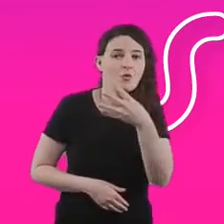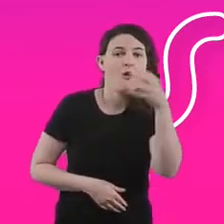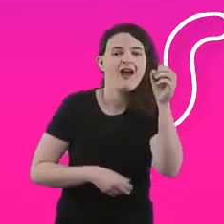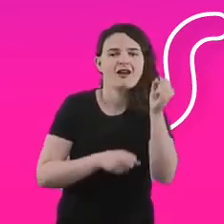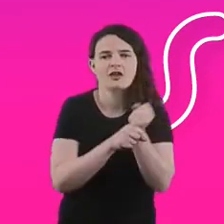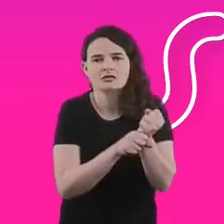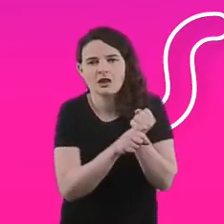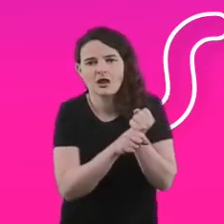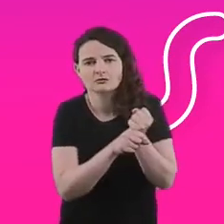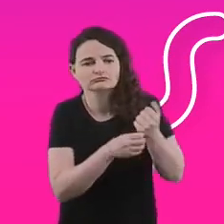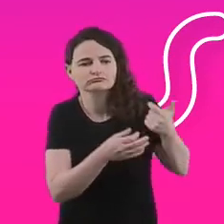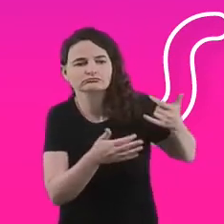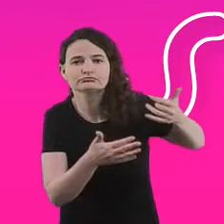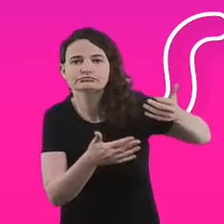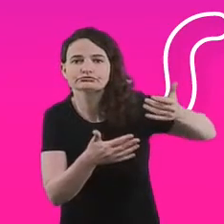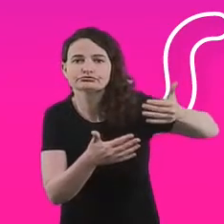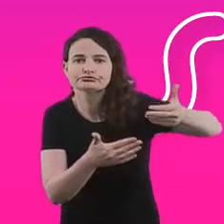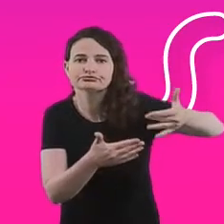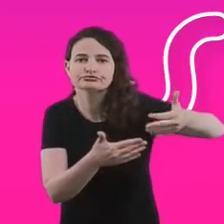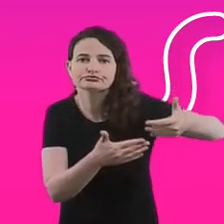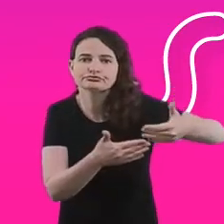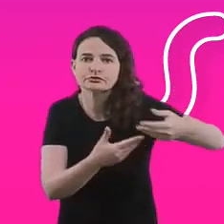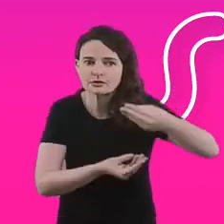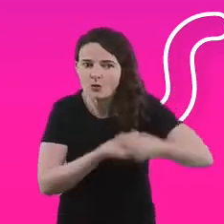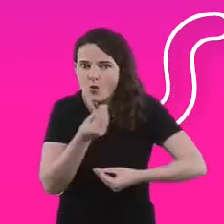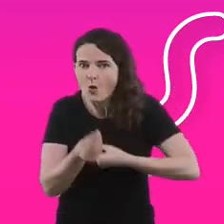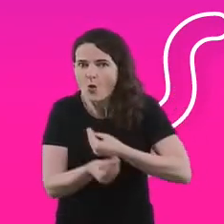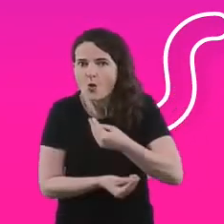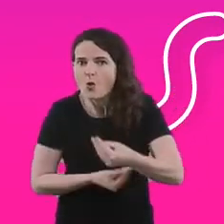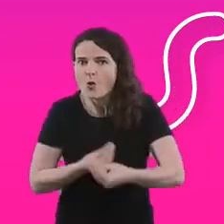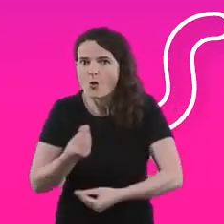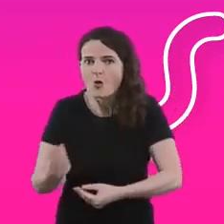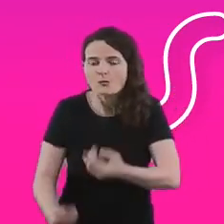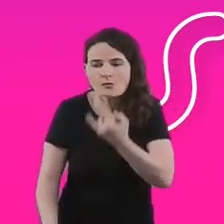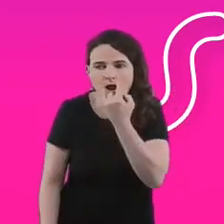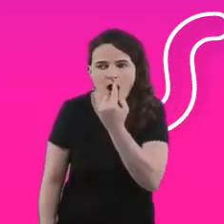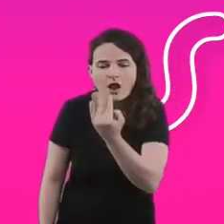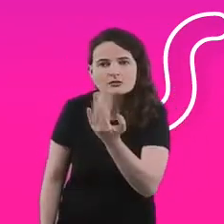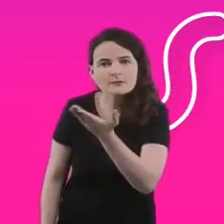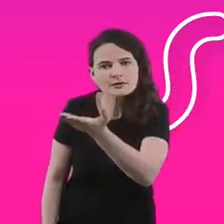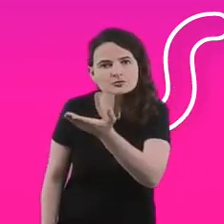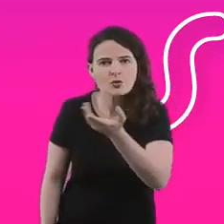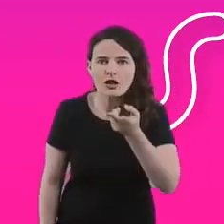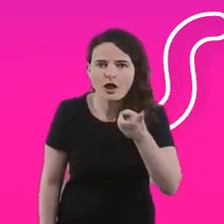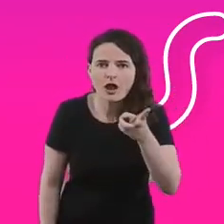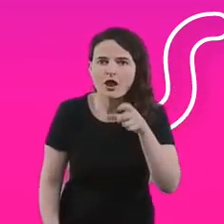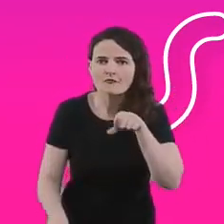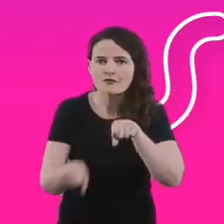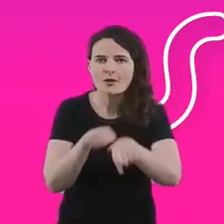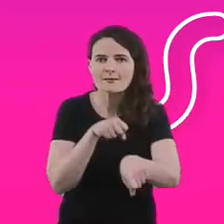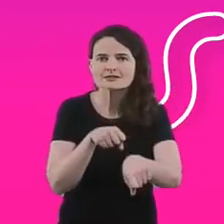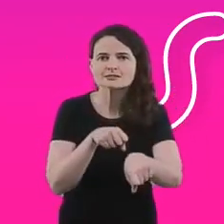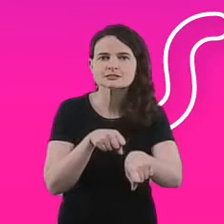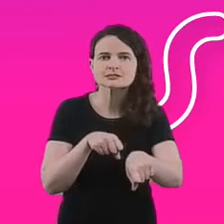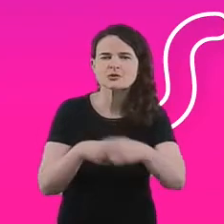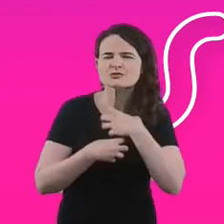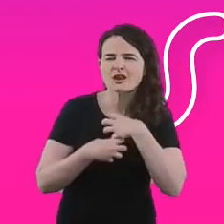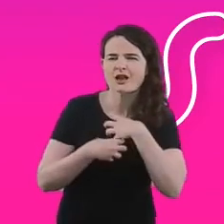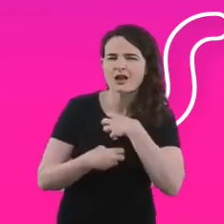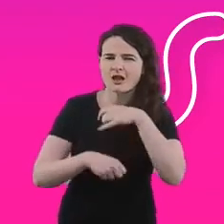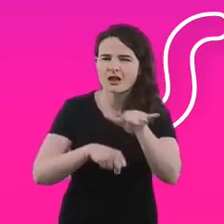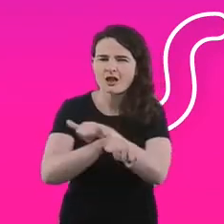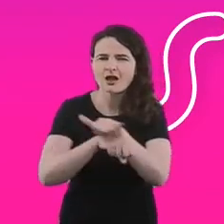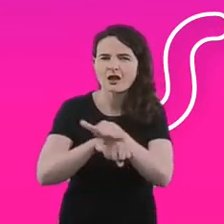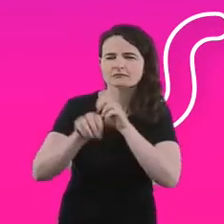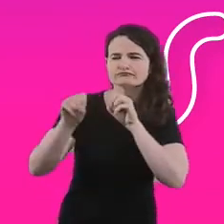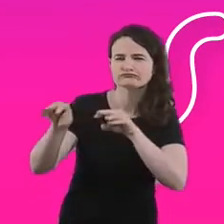desafio que a gente tem, né, de conseguir manter esse professor permanentemente atualizado em relação à forma de dar aula, aos conteúdos, aos desafios